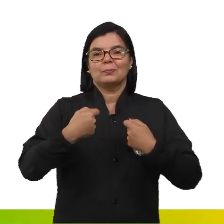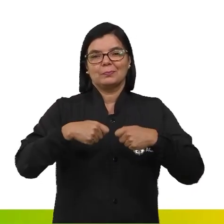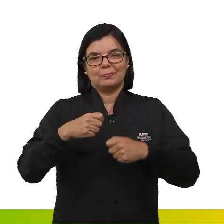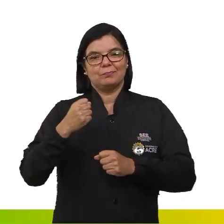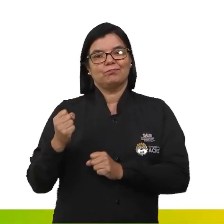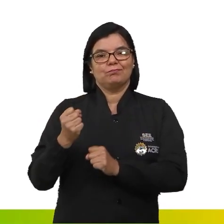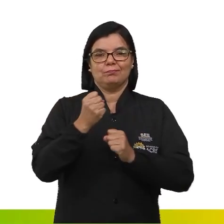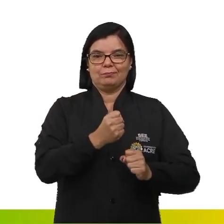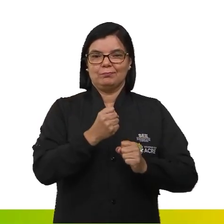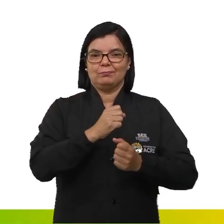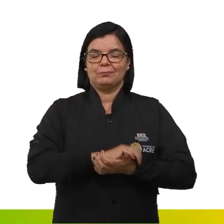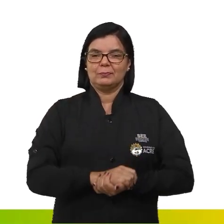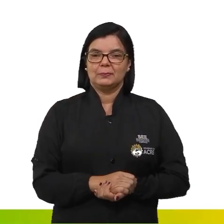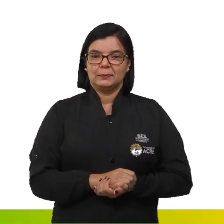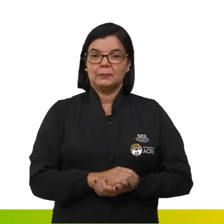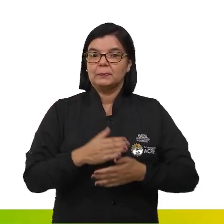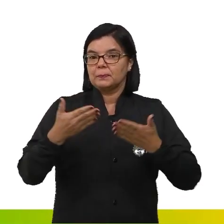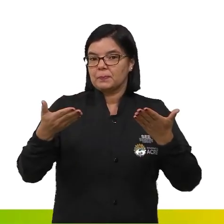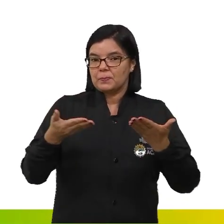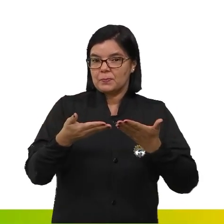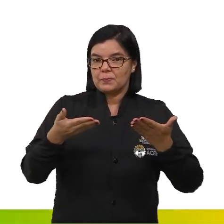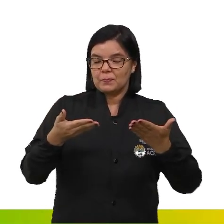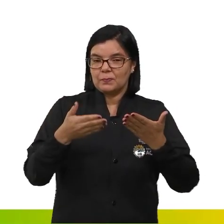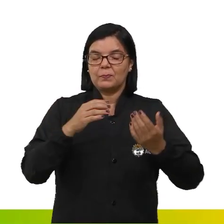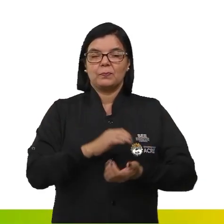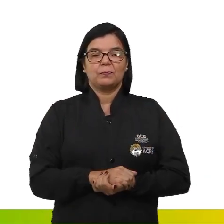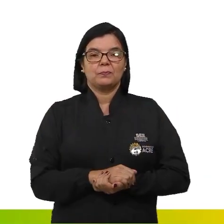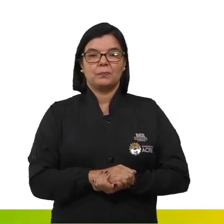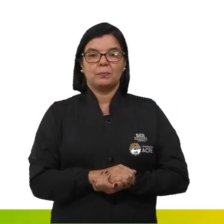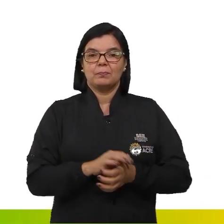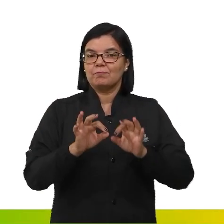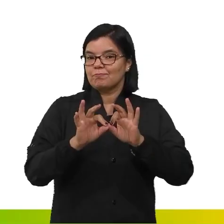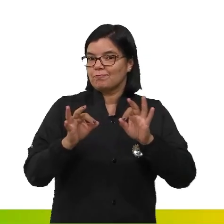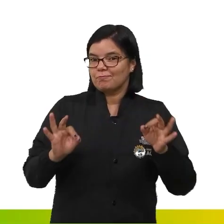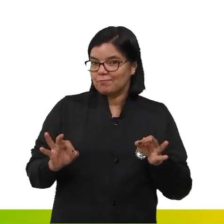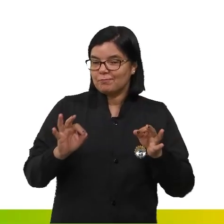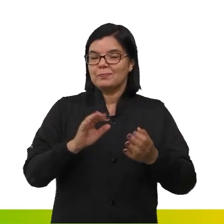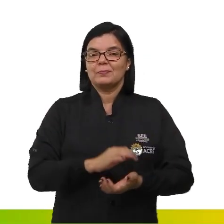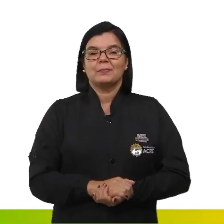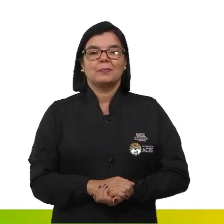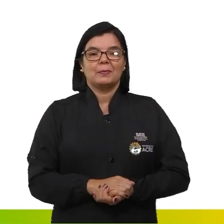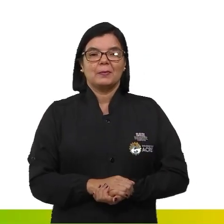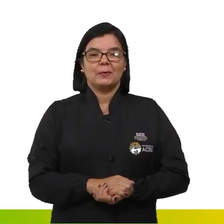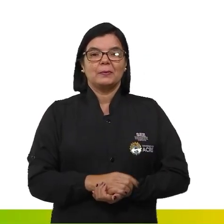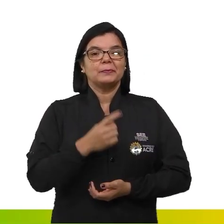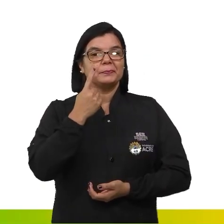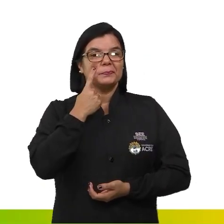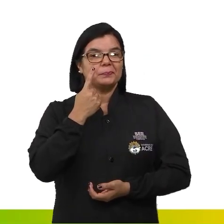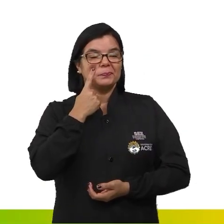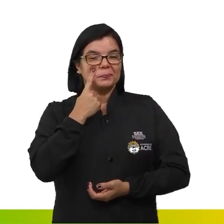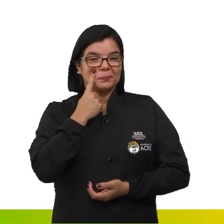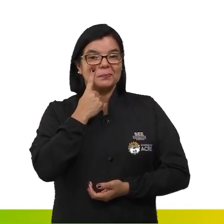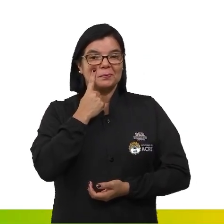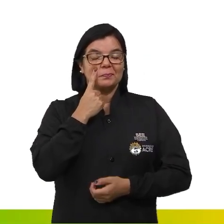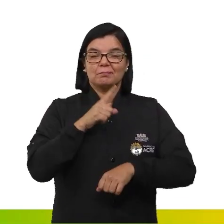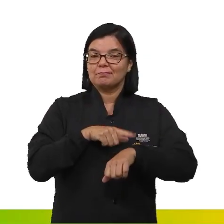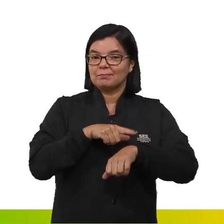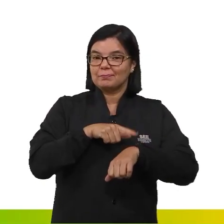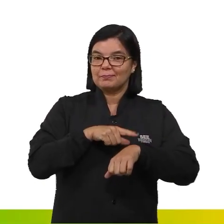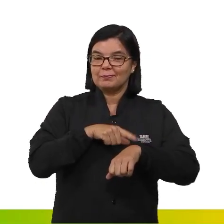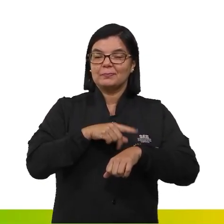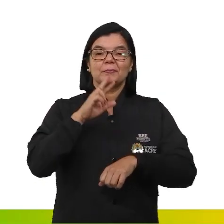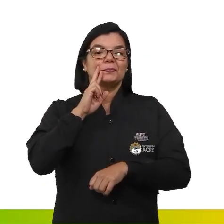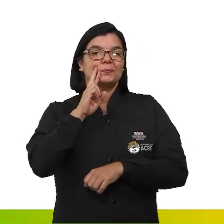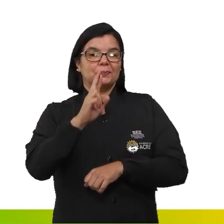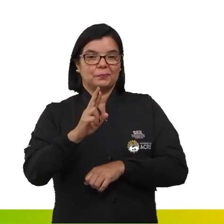poder. Então, agora, sem maiores delongas, vamos ganhar um pouco de tempo, vamos